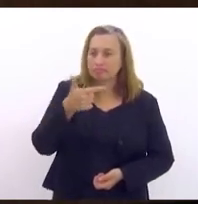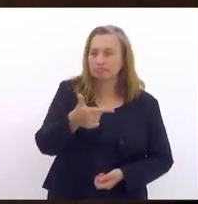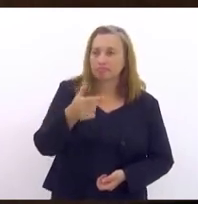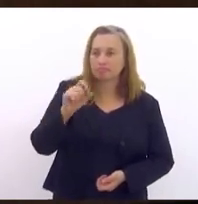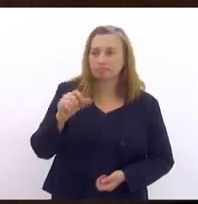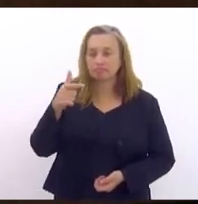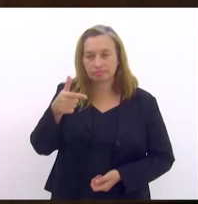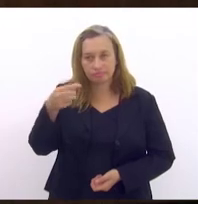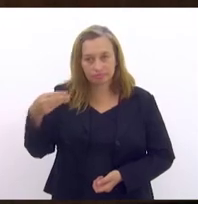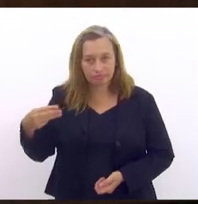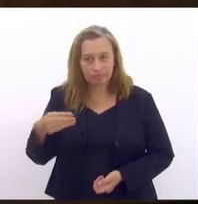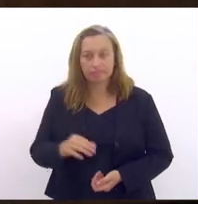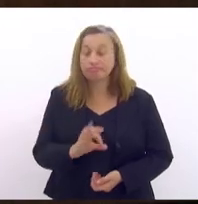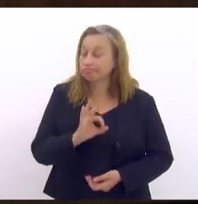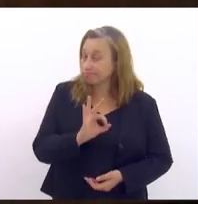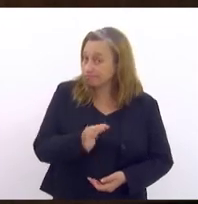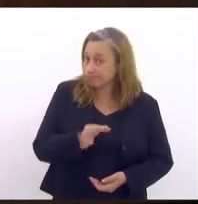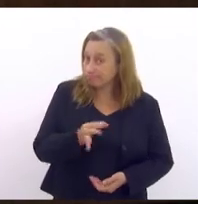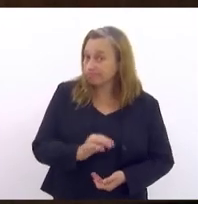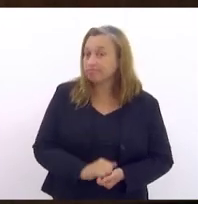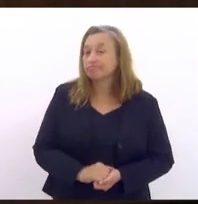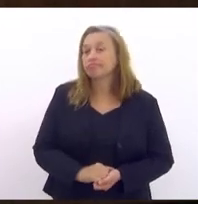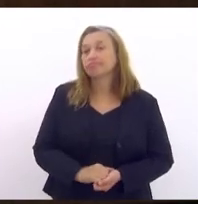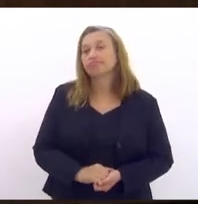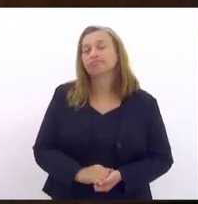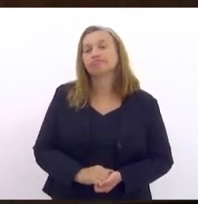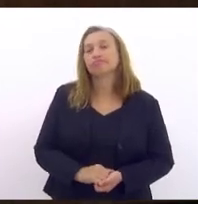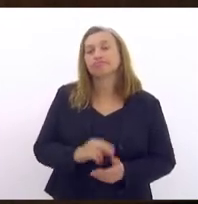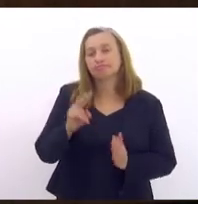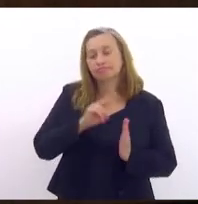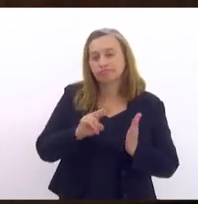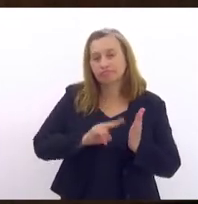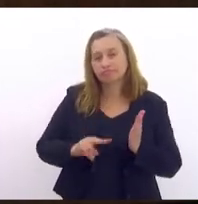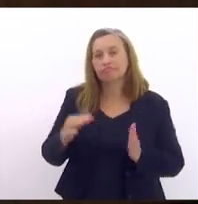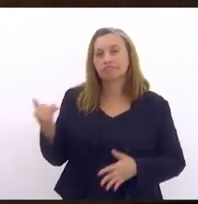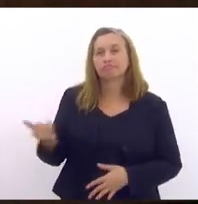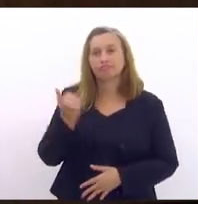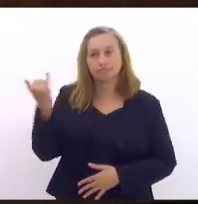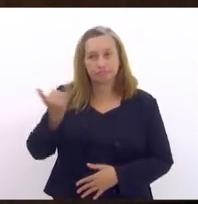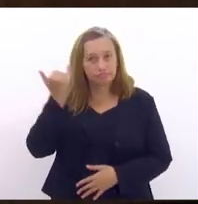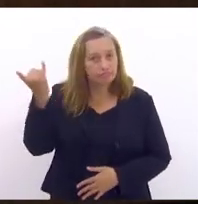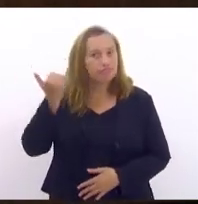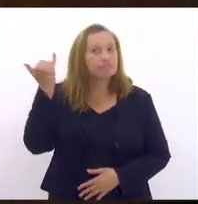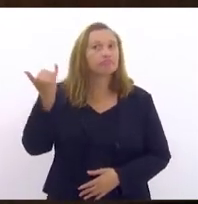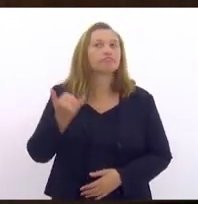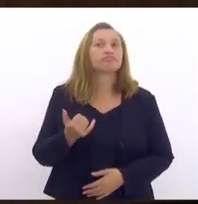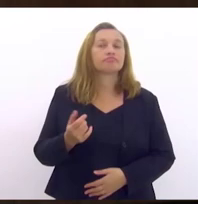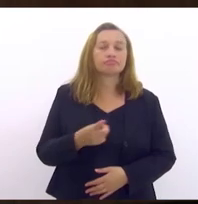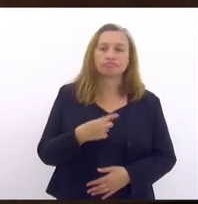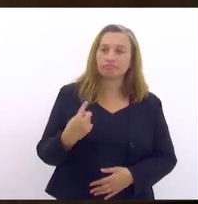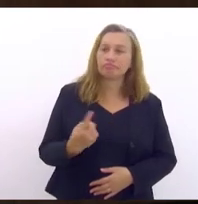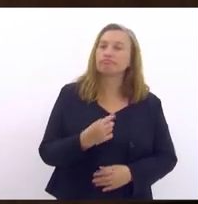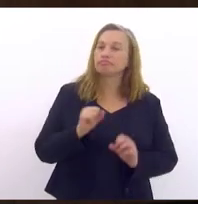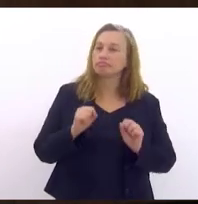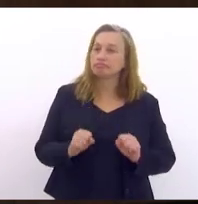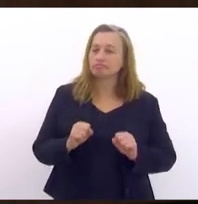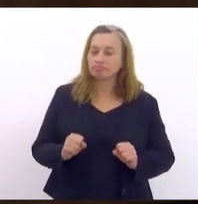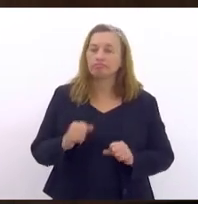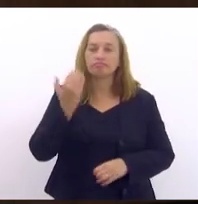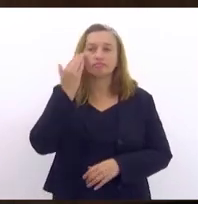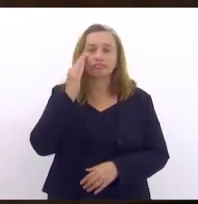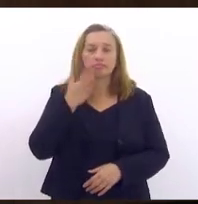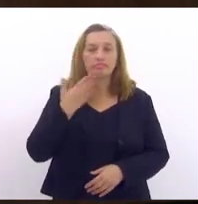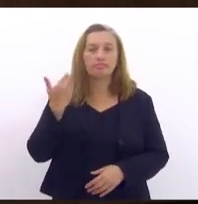659/2023, que, de fato, a leitura é muito importante para a gente poder